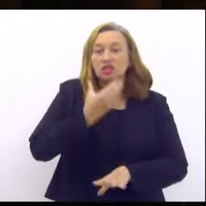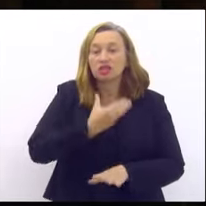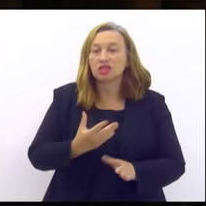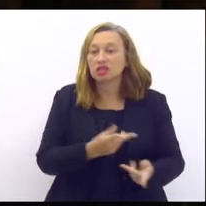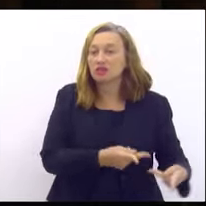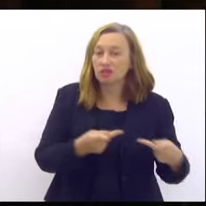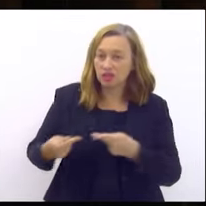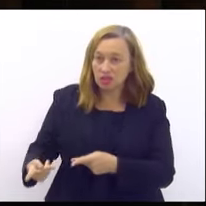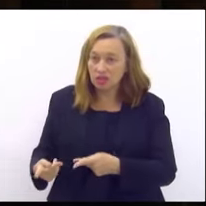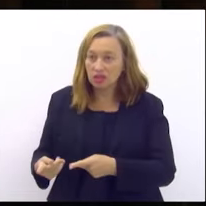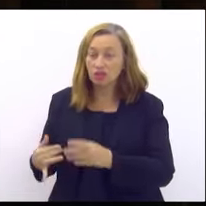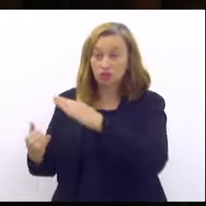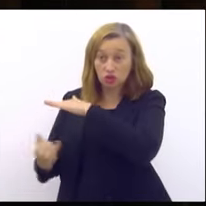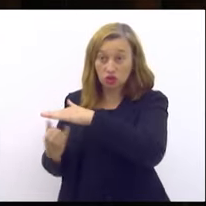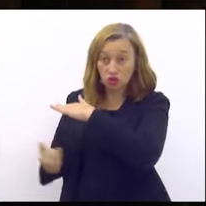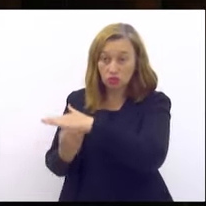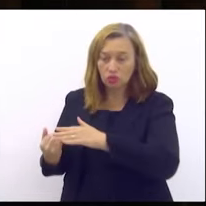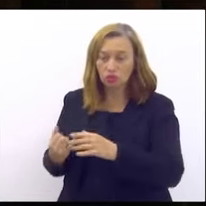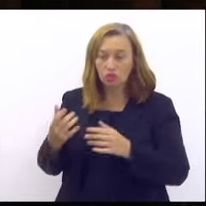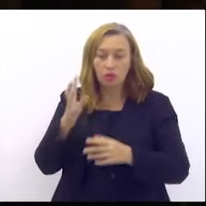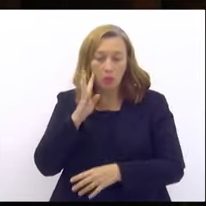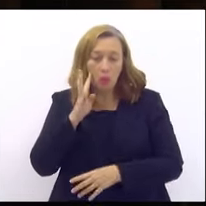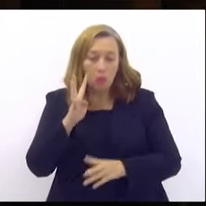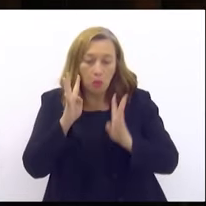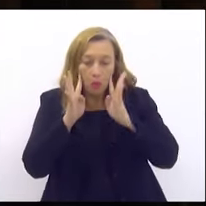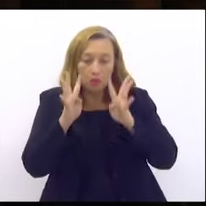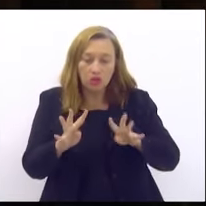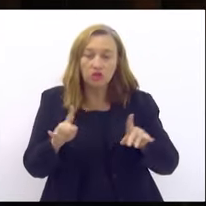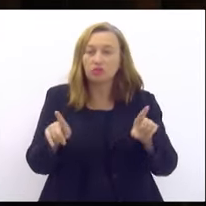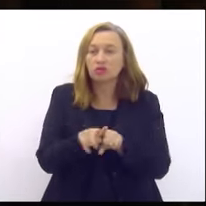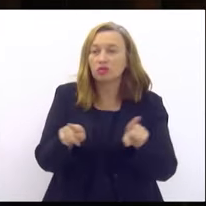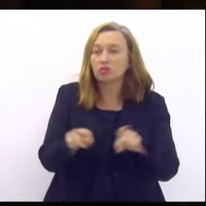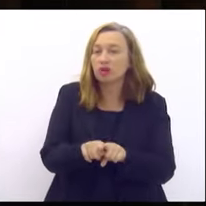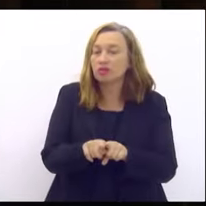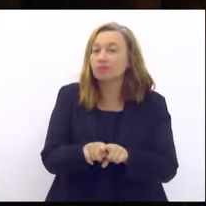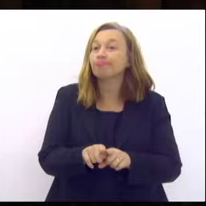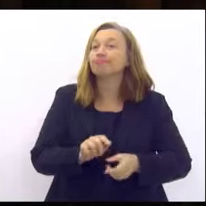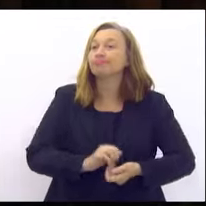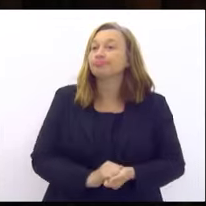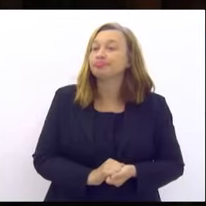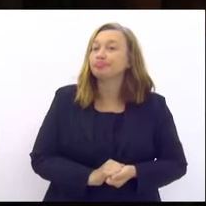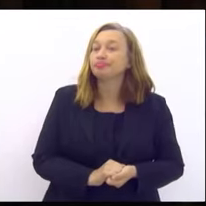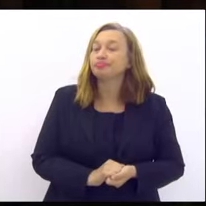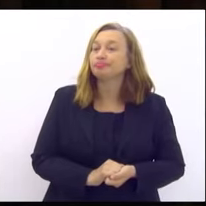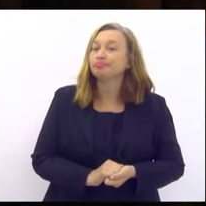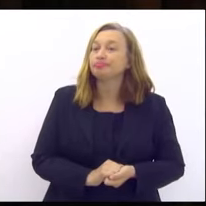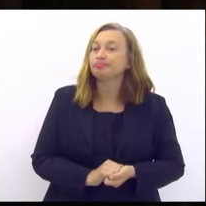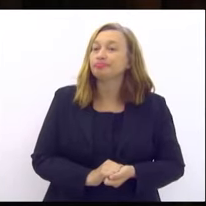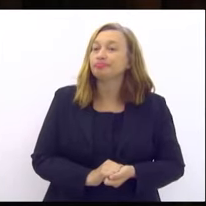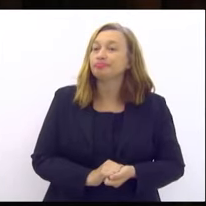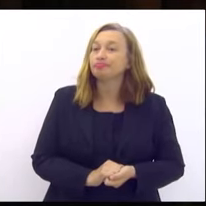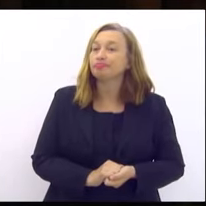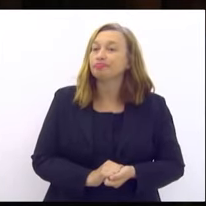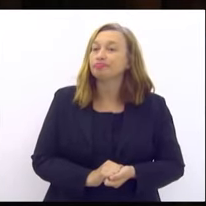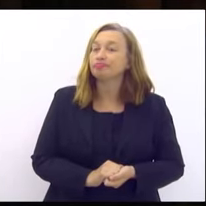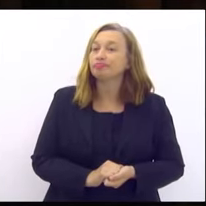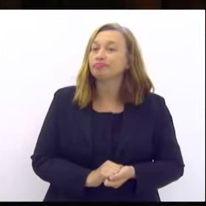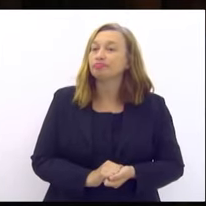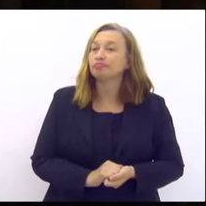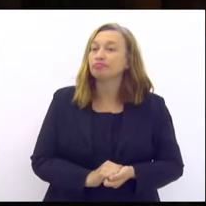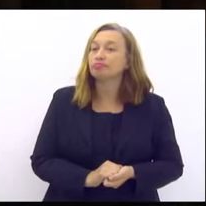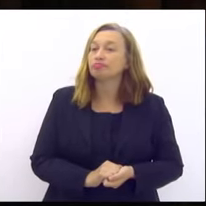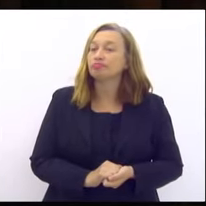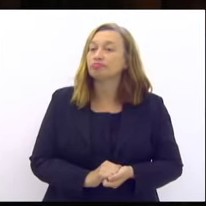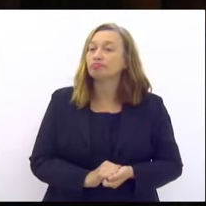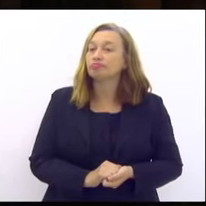Instituto Félix Pacheco chamou a atenção também pela situação eh inadequada da